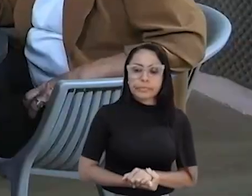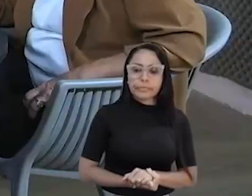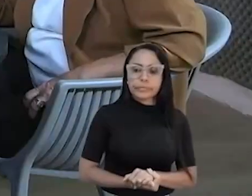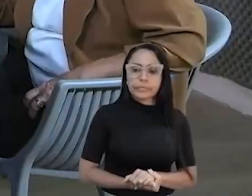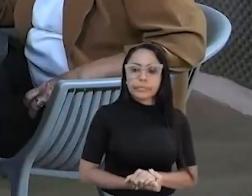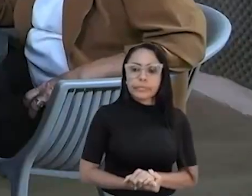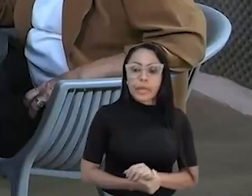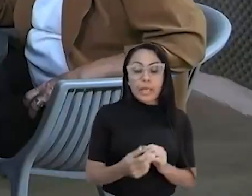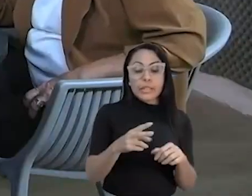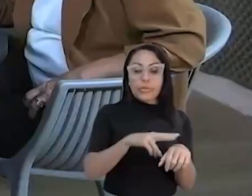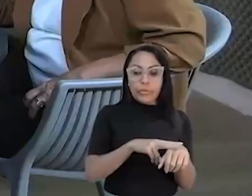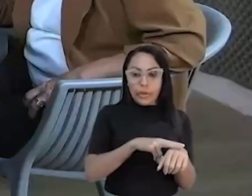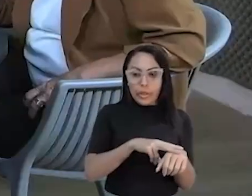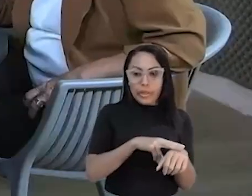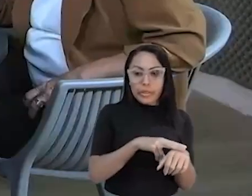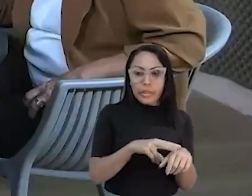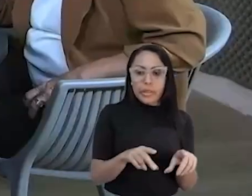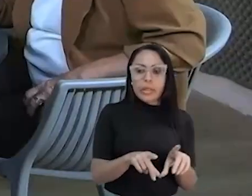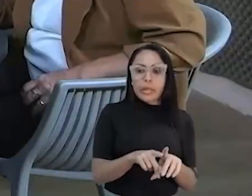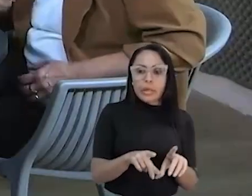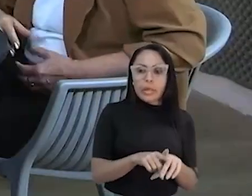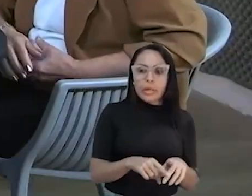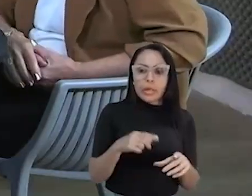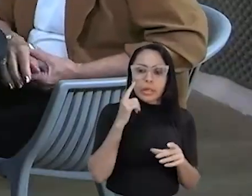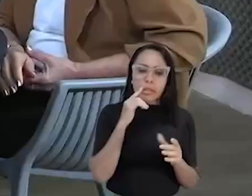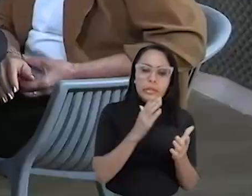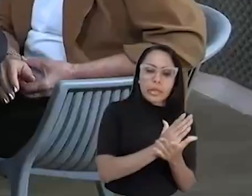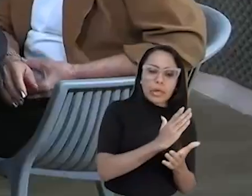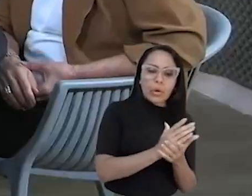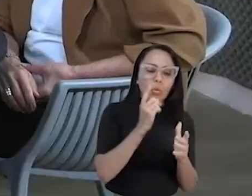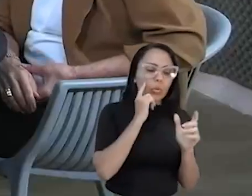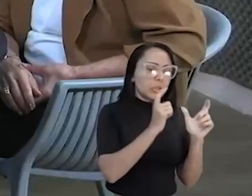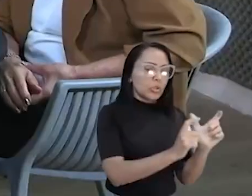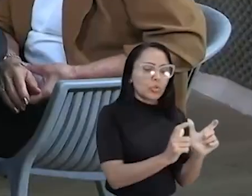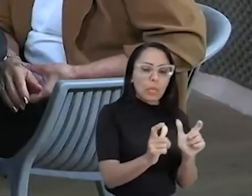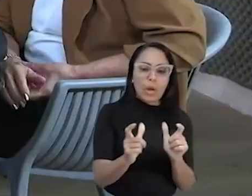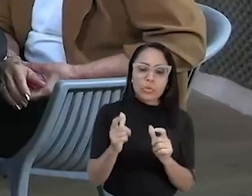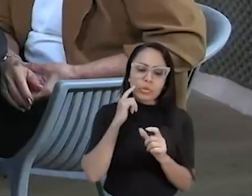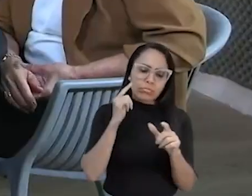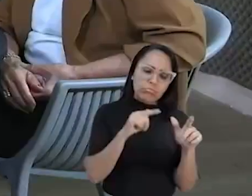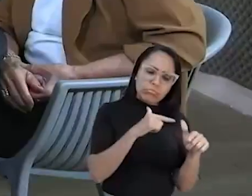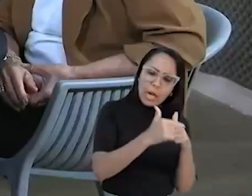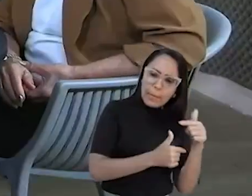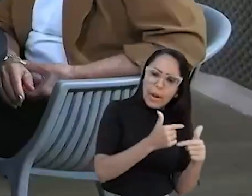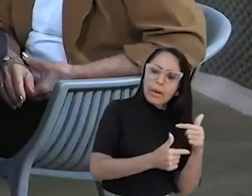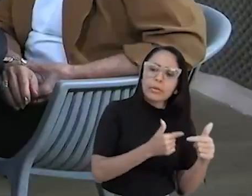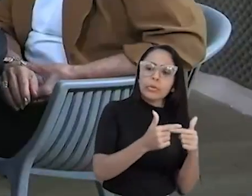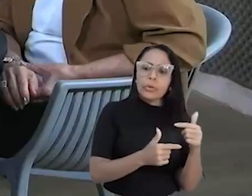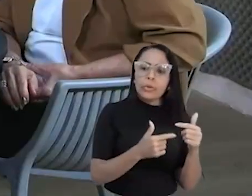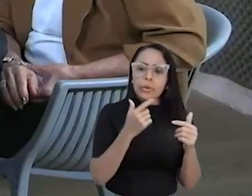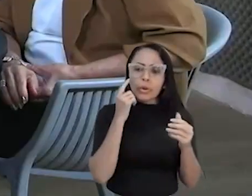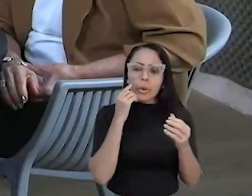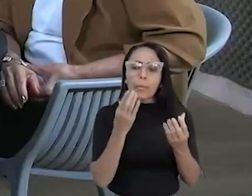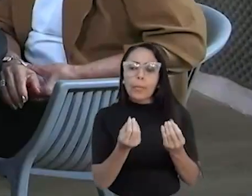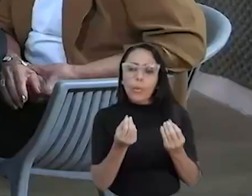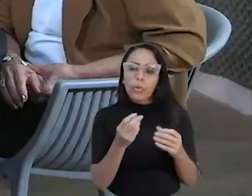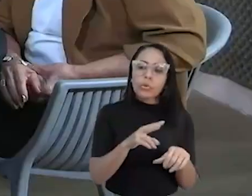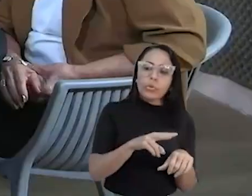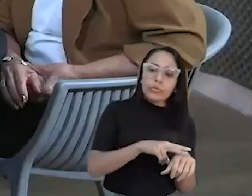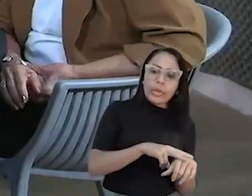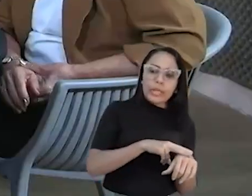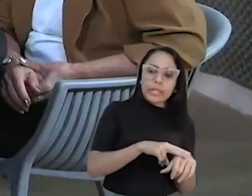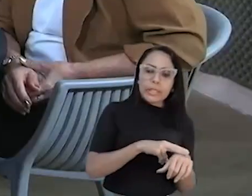esse verde, né? Assim, inclusive existem alguns espaços que trabalham muito o verde, mas inclusive o